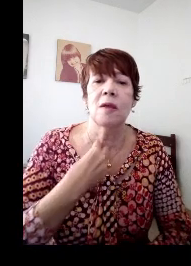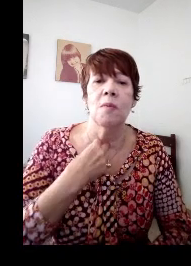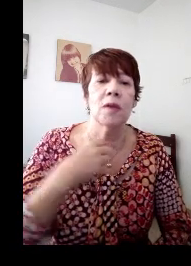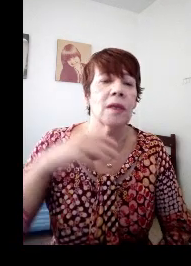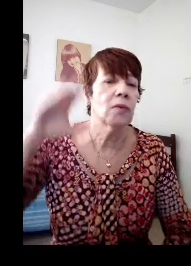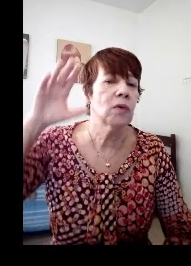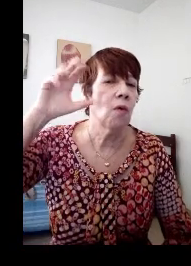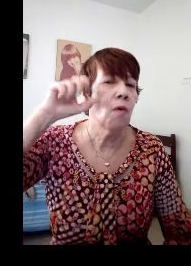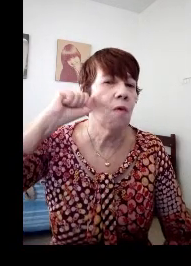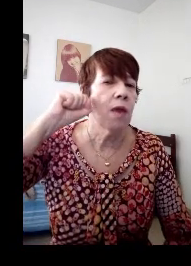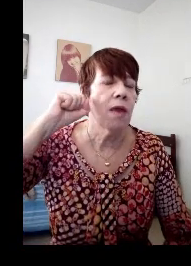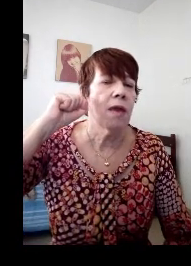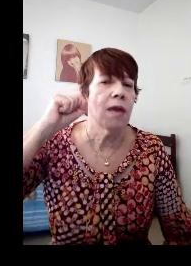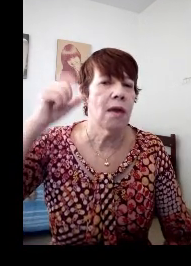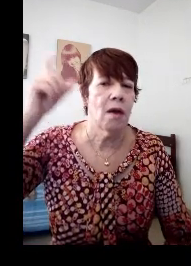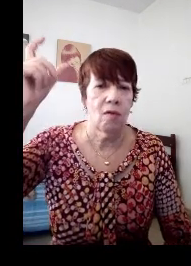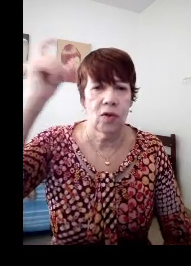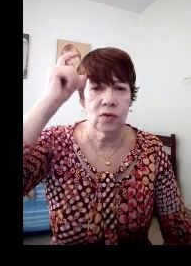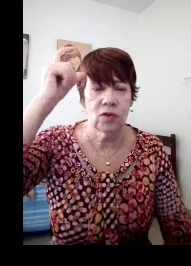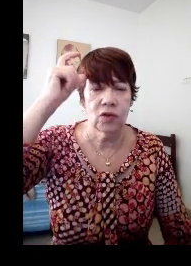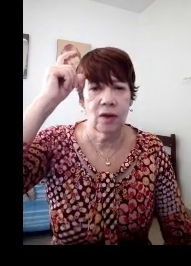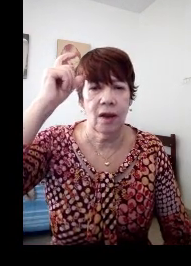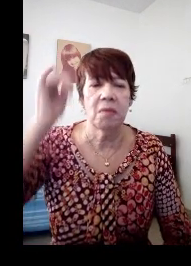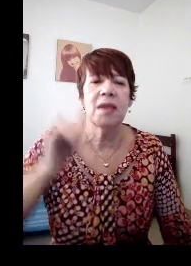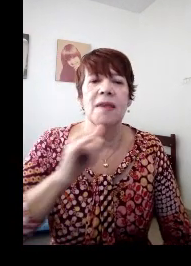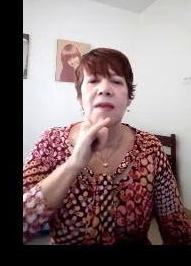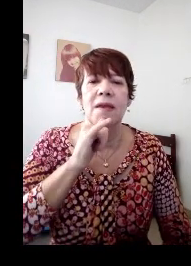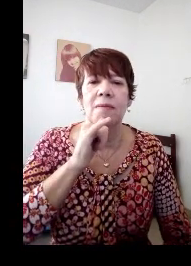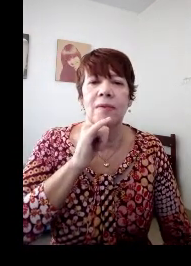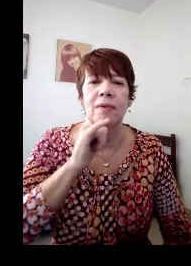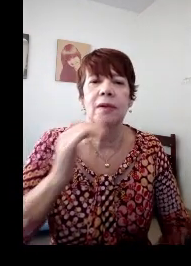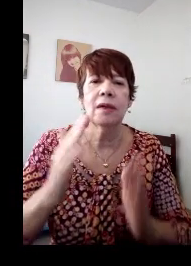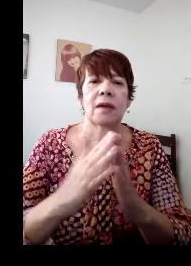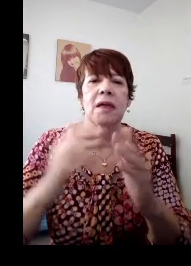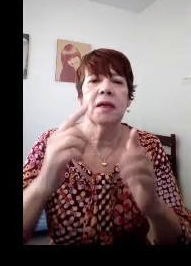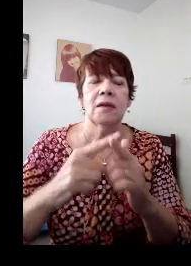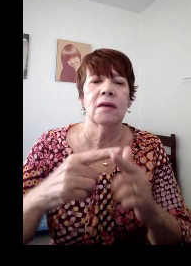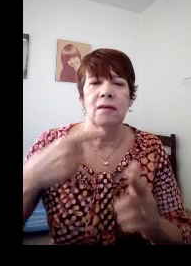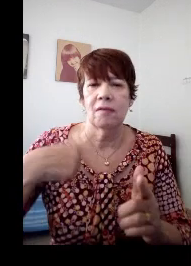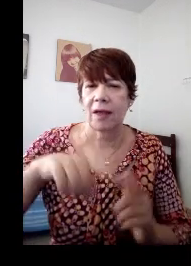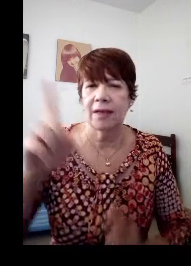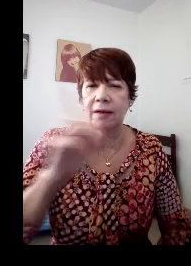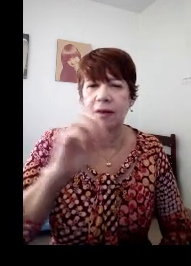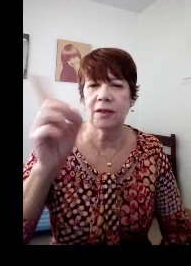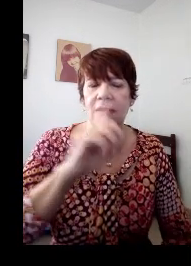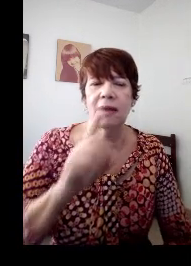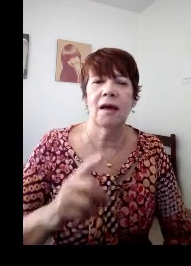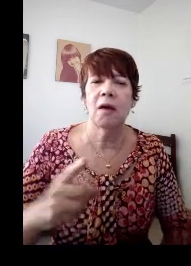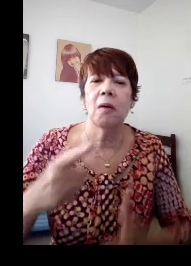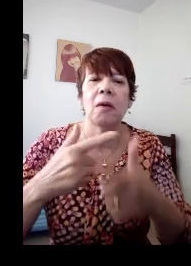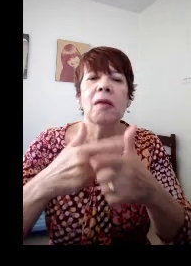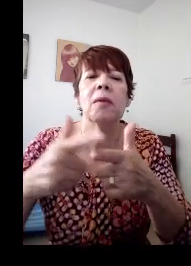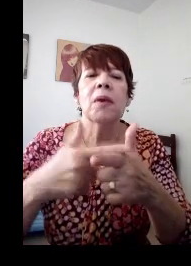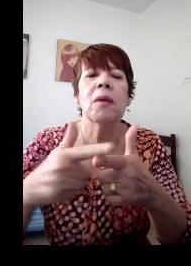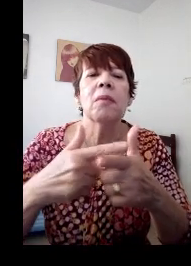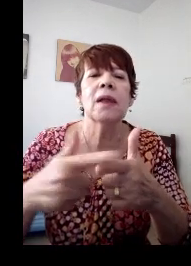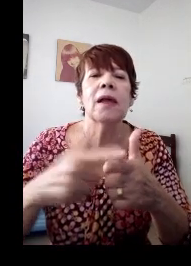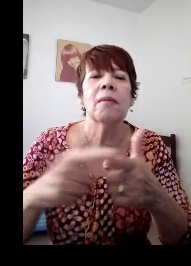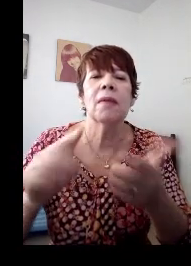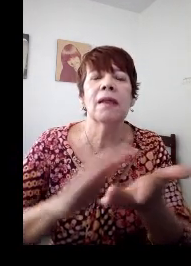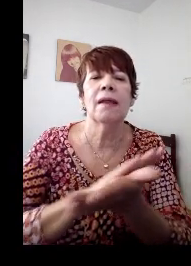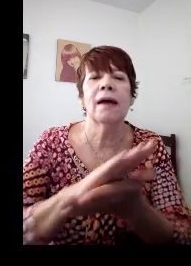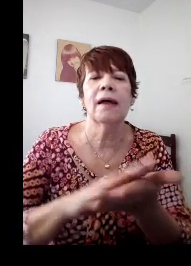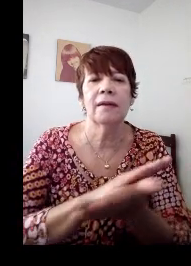está certinha. Não vá à igreja, você está certinha, aquela pessoa ali é uma chata, aquela